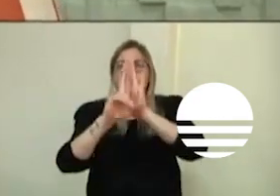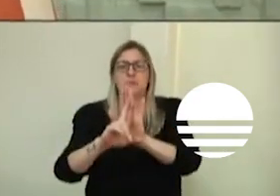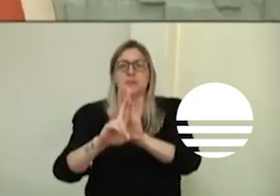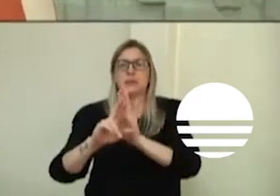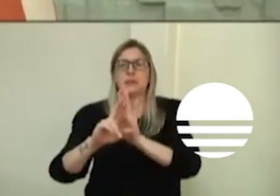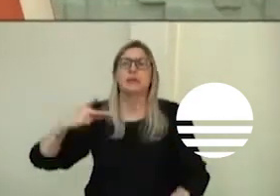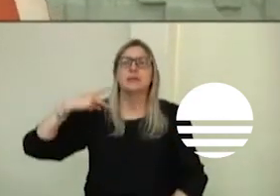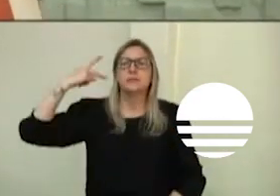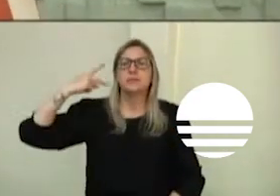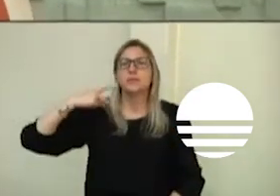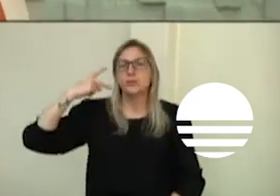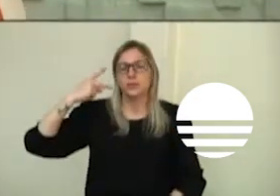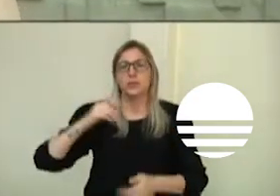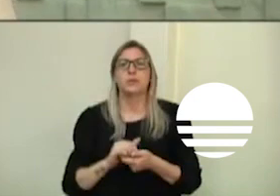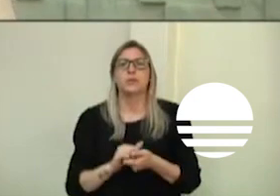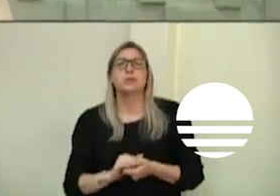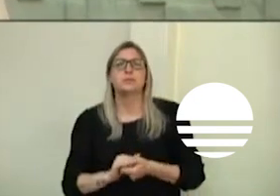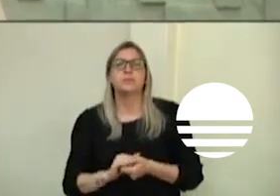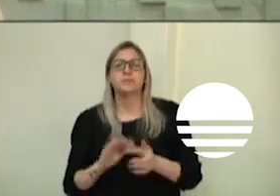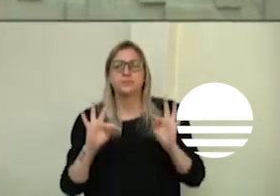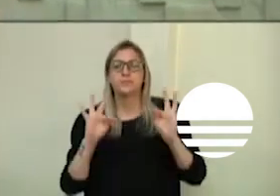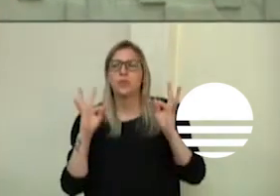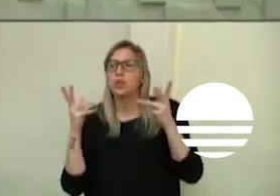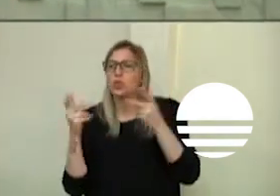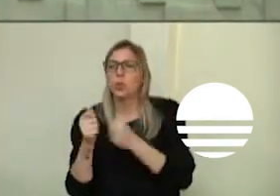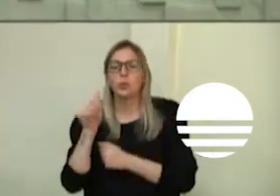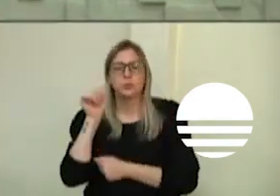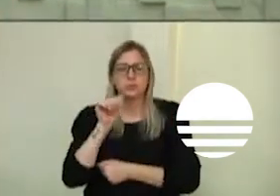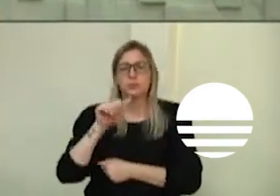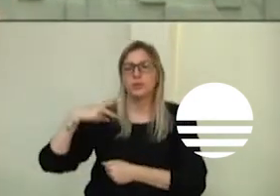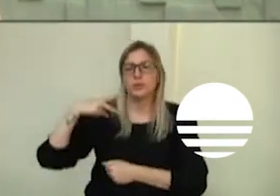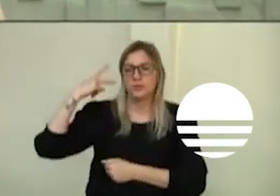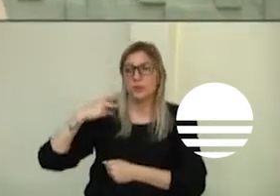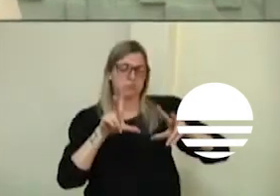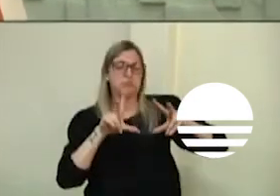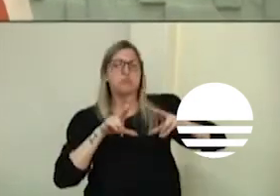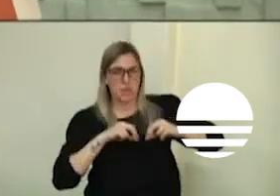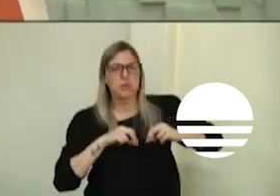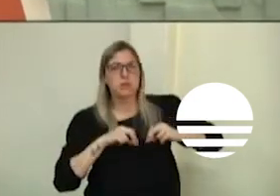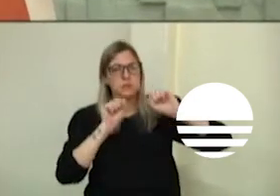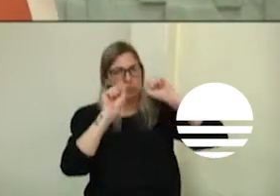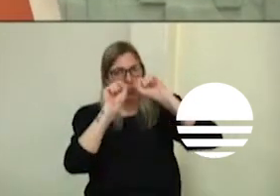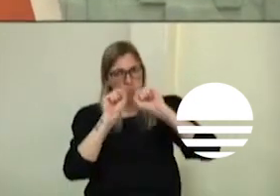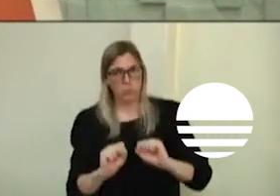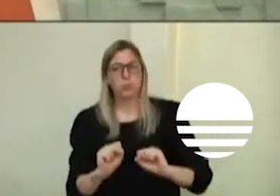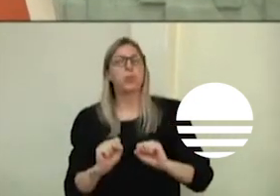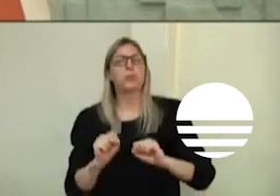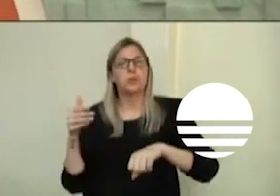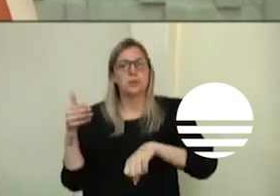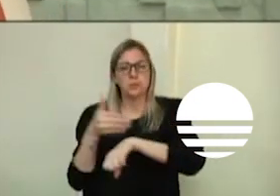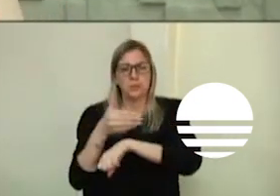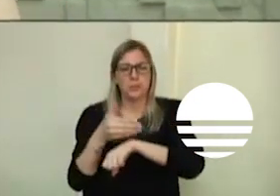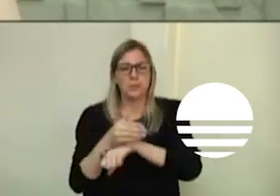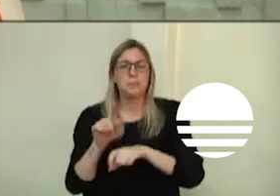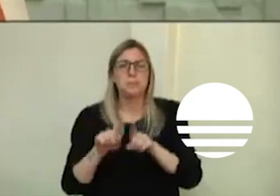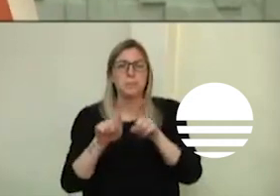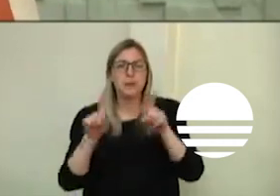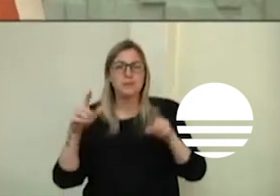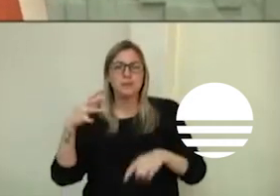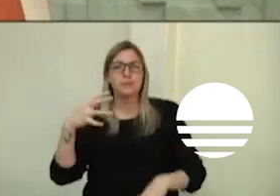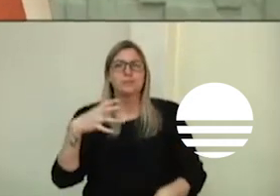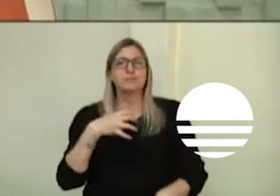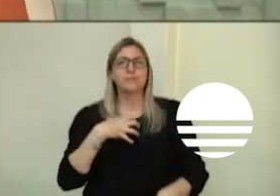vereadoras. Todas teriam muitos méritos para fazer isso. Eu me sinto sumamente honrada,